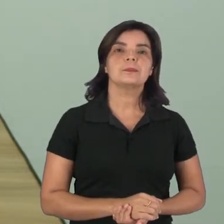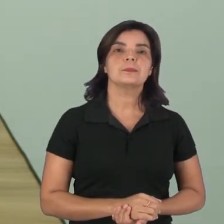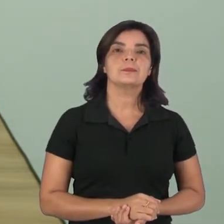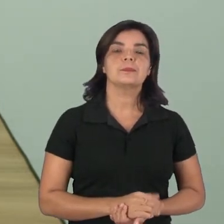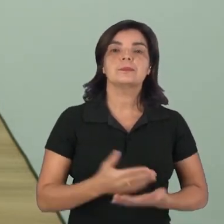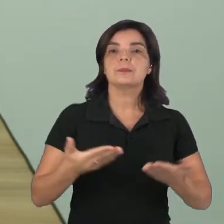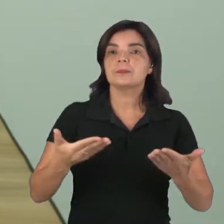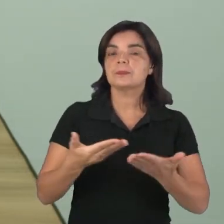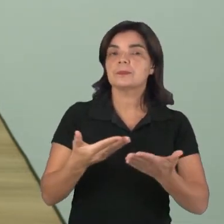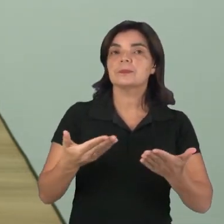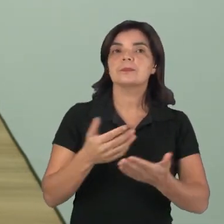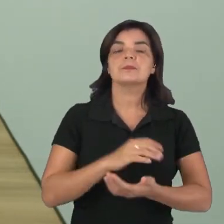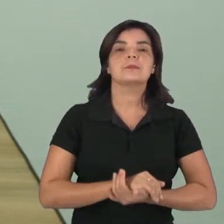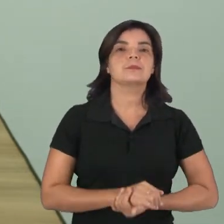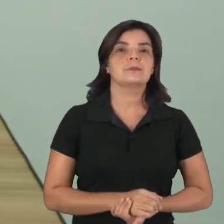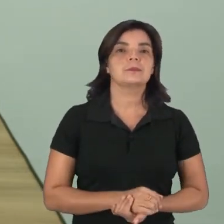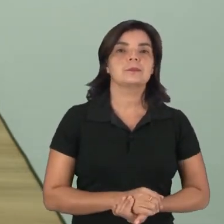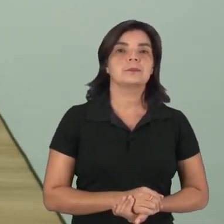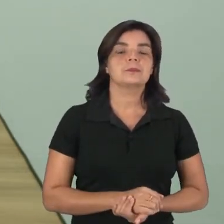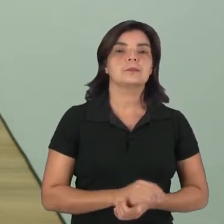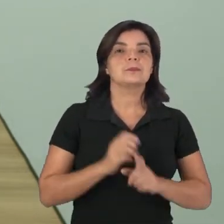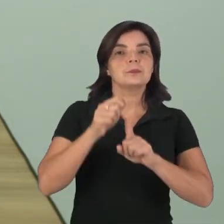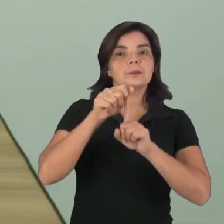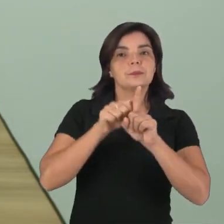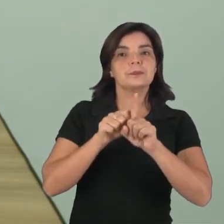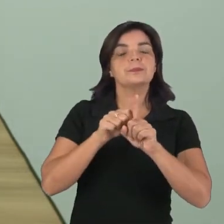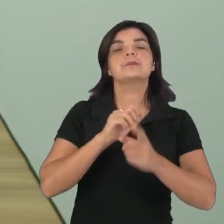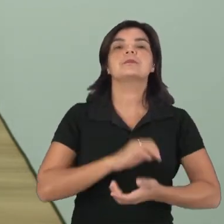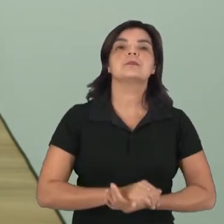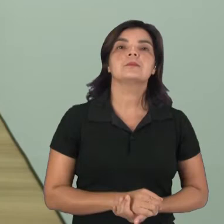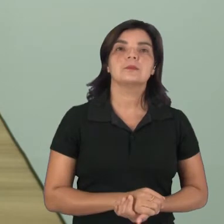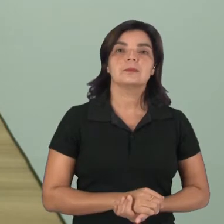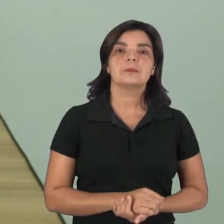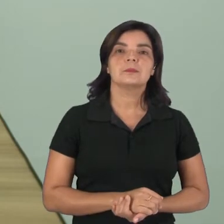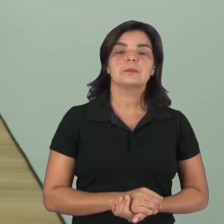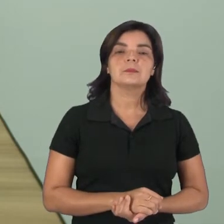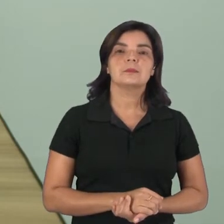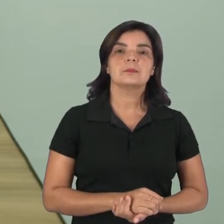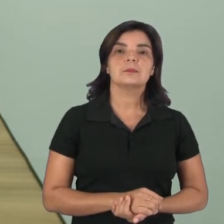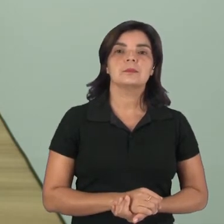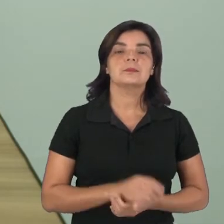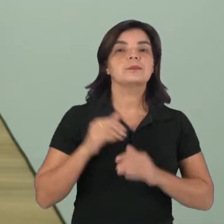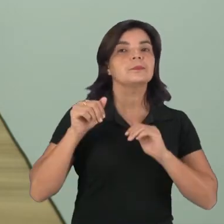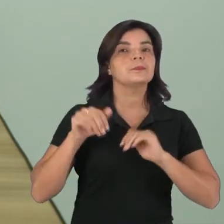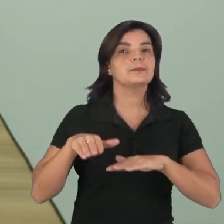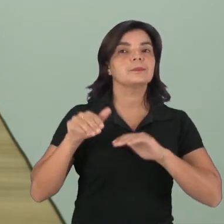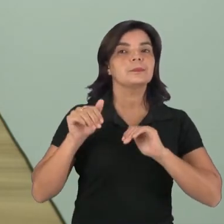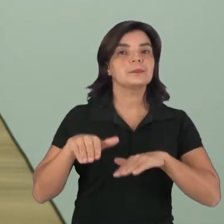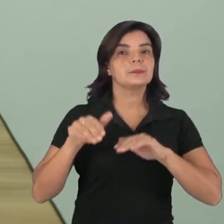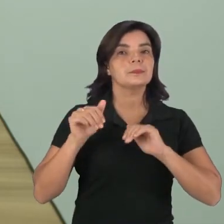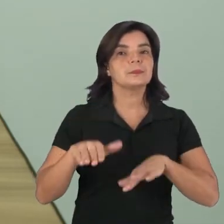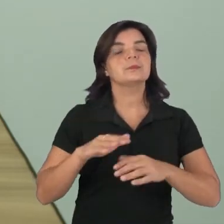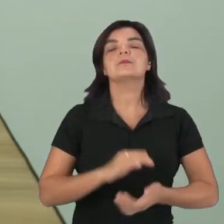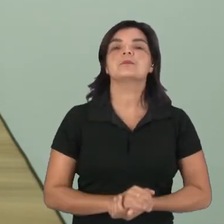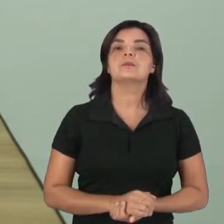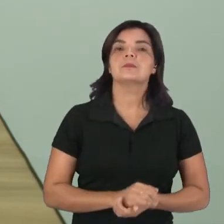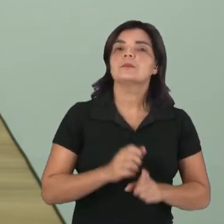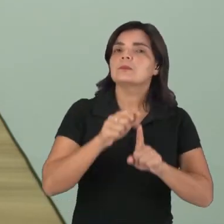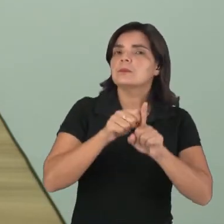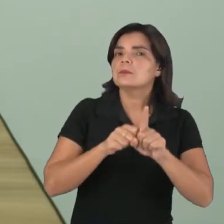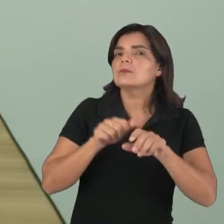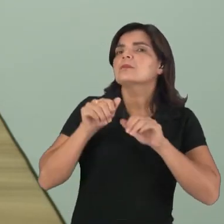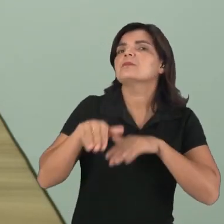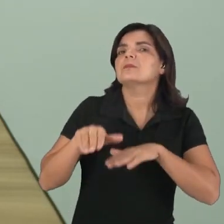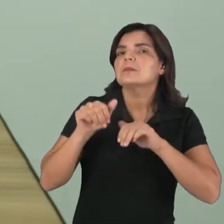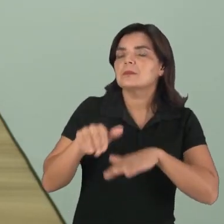vamos agora para o mês de em setembro e o